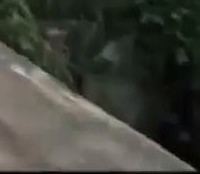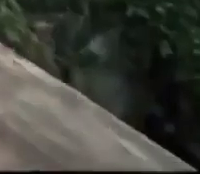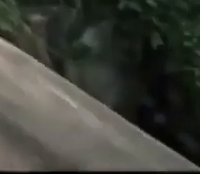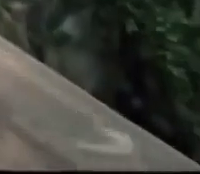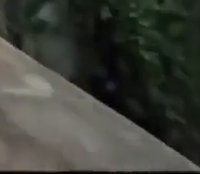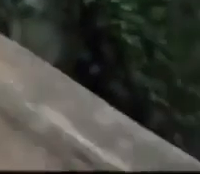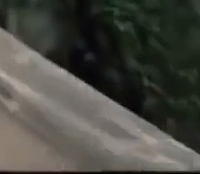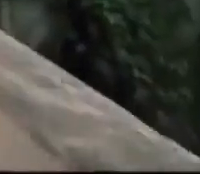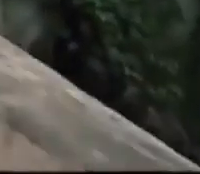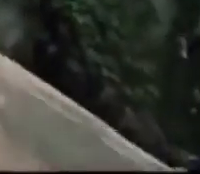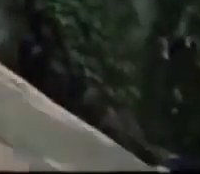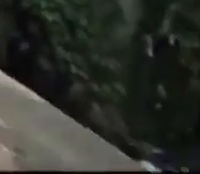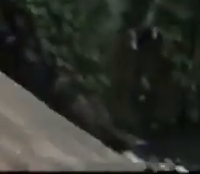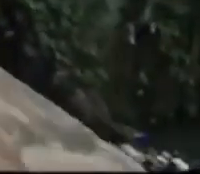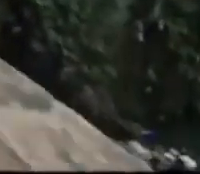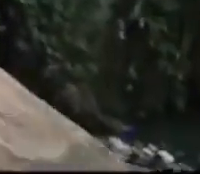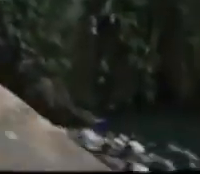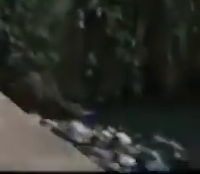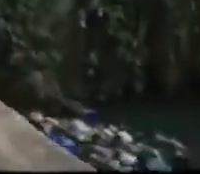Pronto.